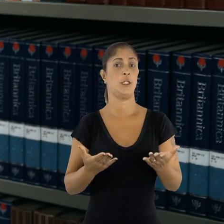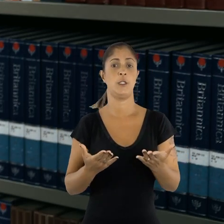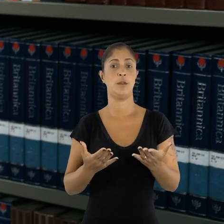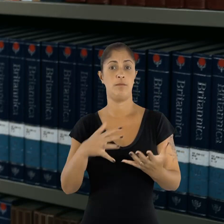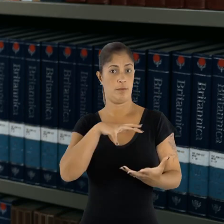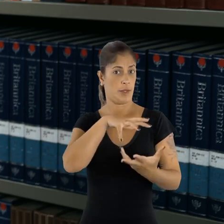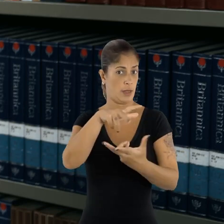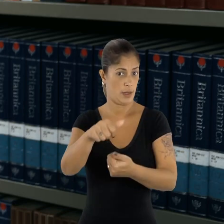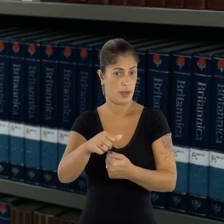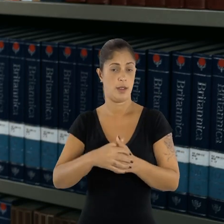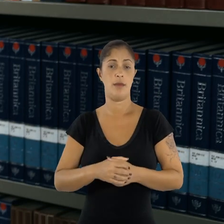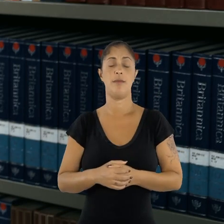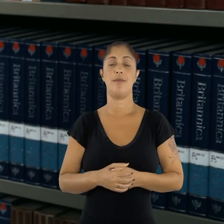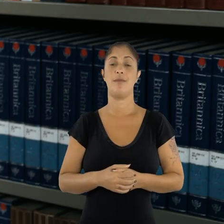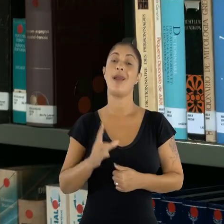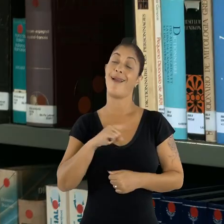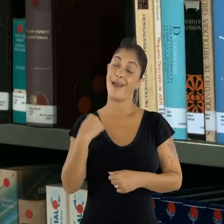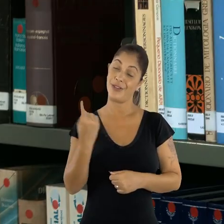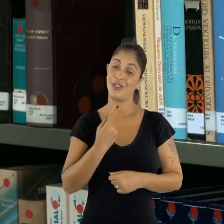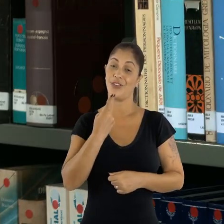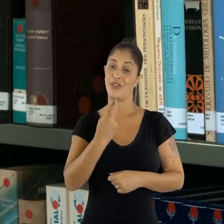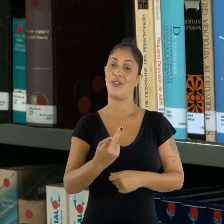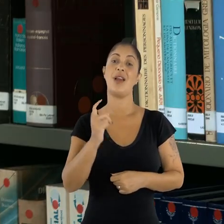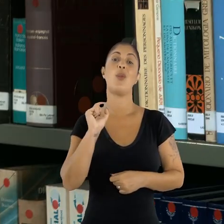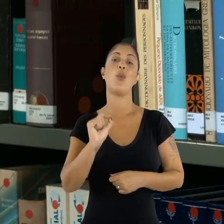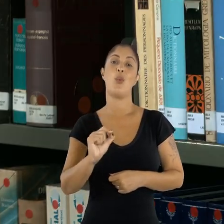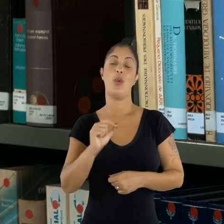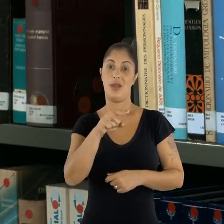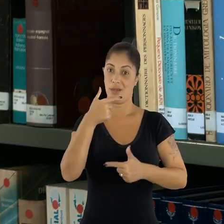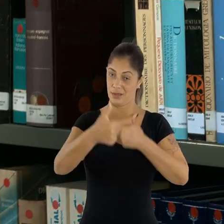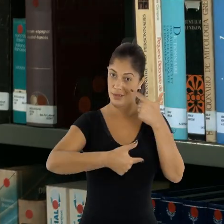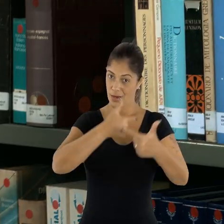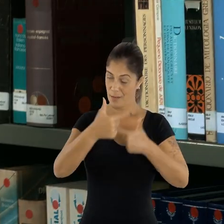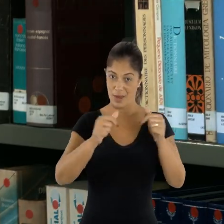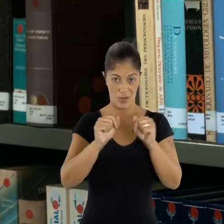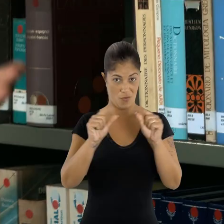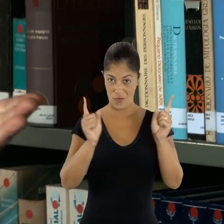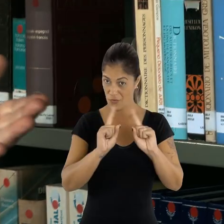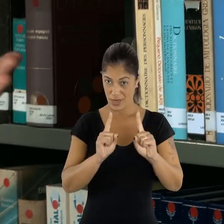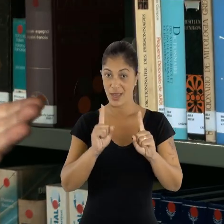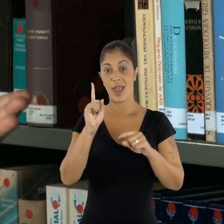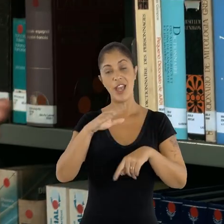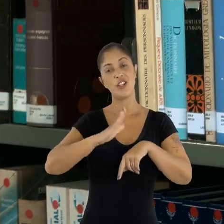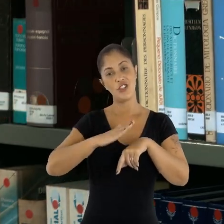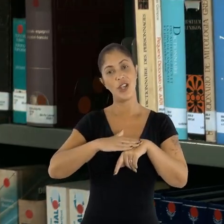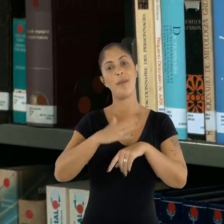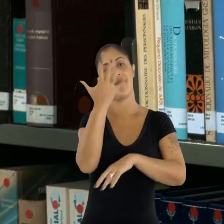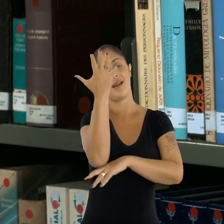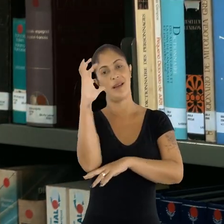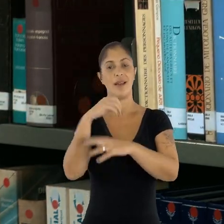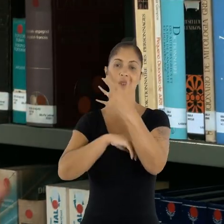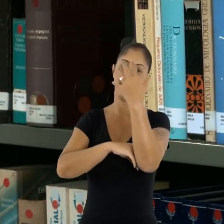não fez a terra. E a gente, então, dizia, isso que o trabalho humano não fez